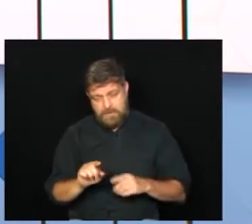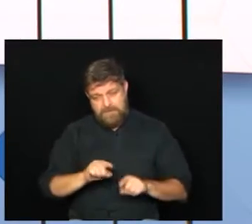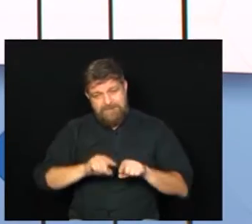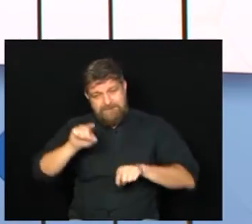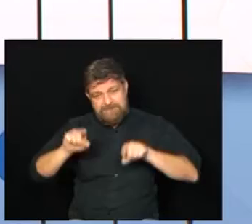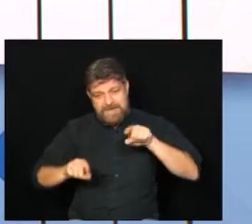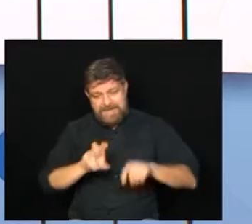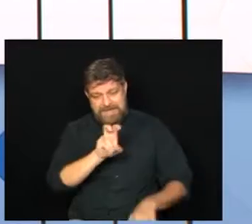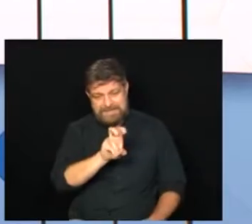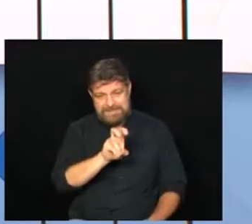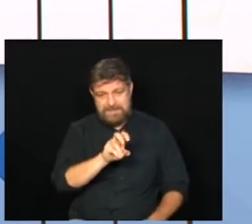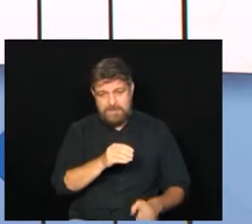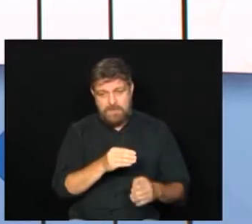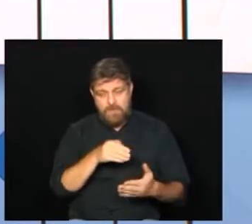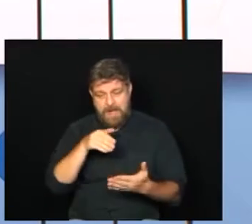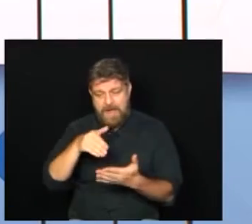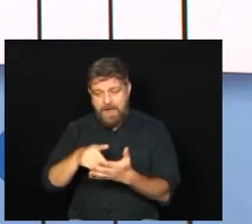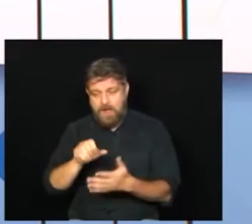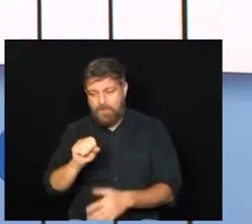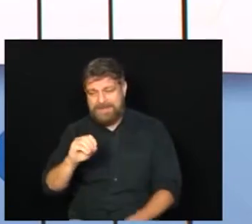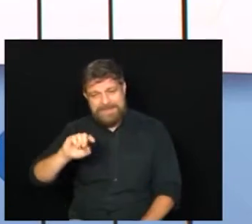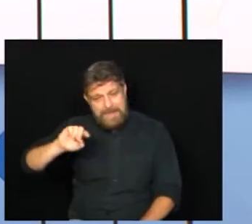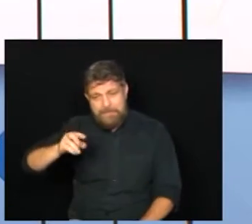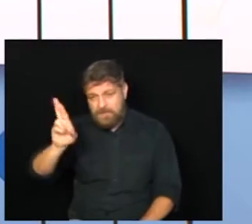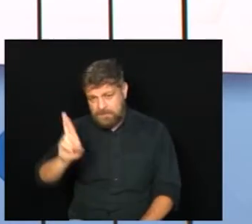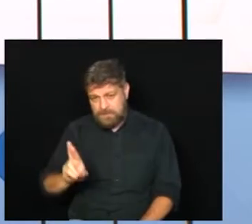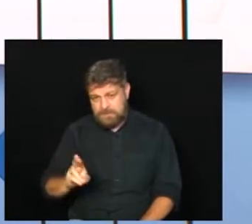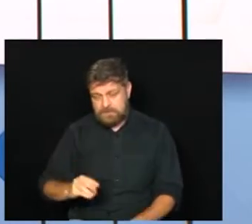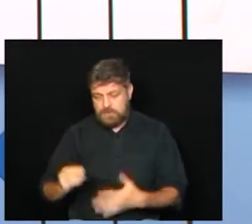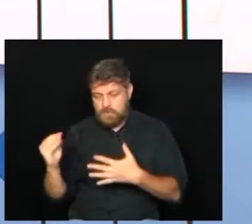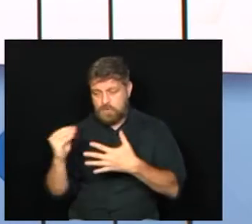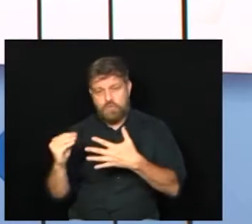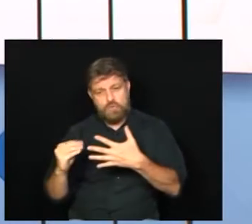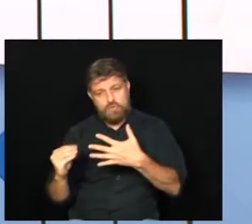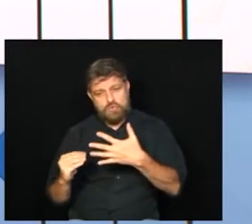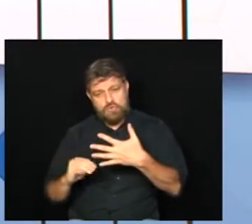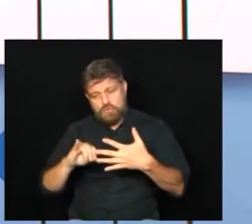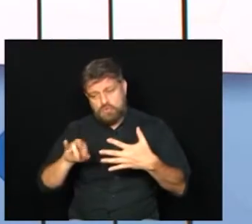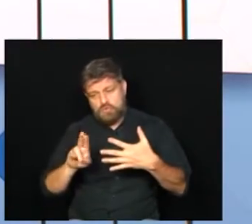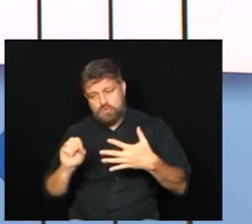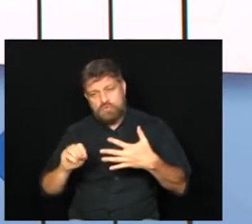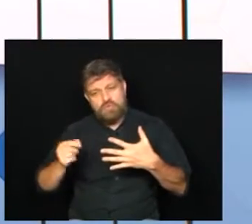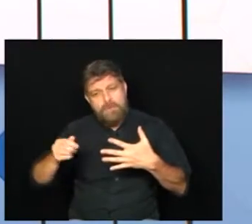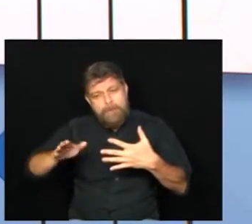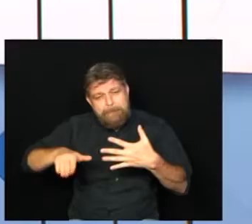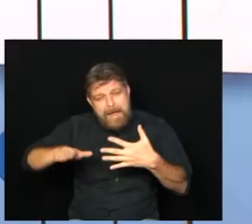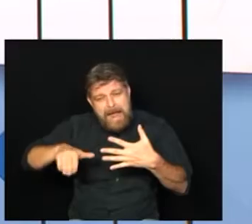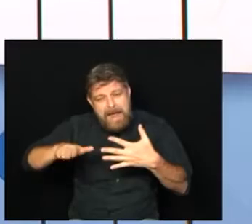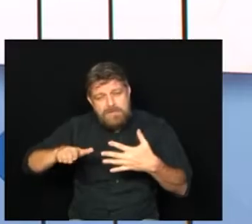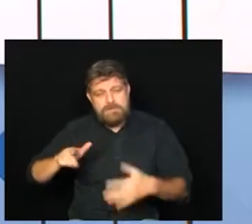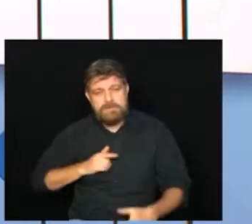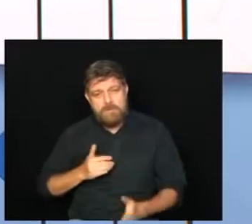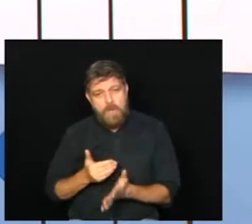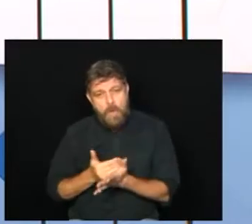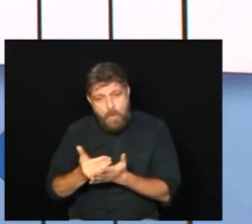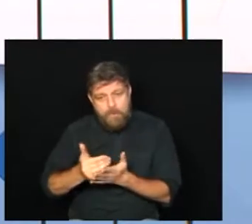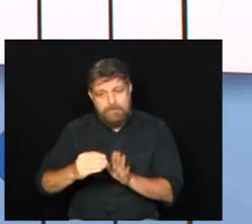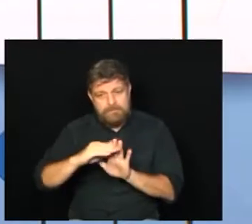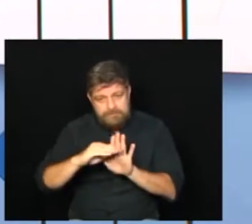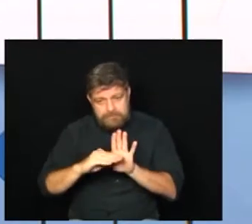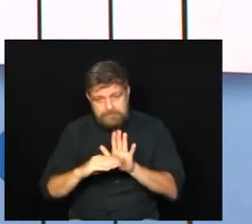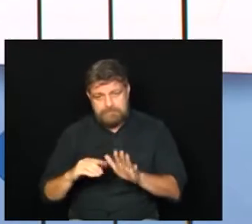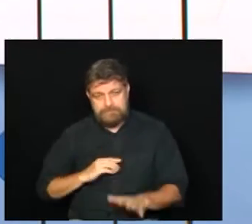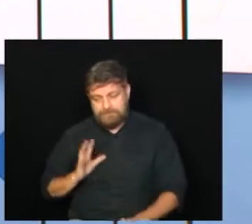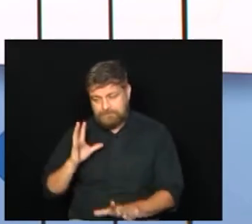a 80 mil reais e terão juros baixos. A expectativa é que, com o Recomeça, sejam disponibilizados